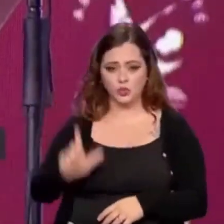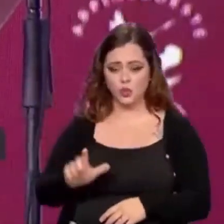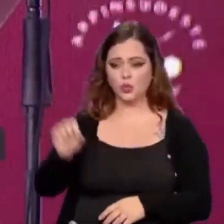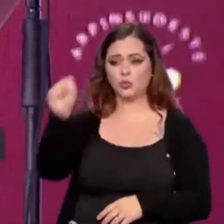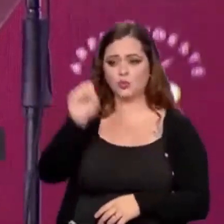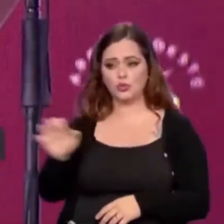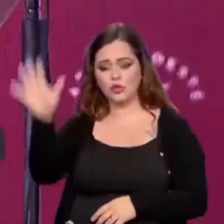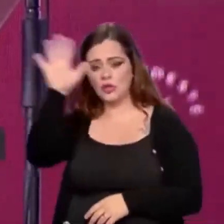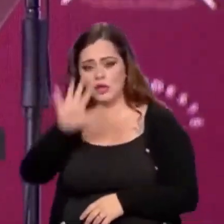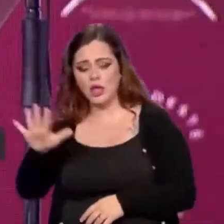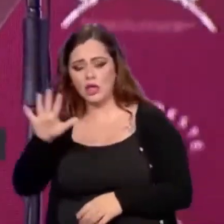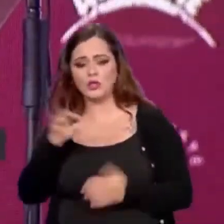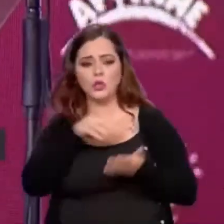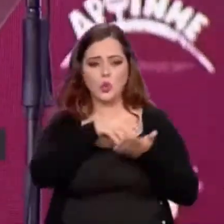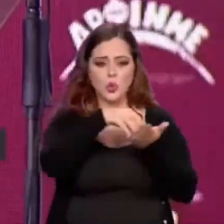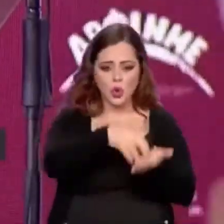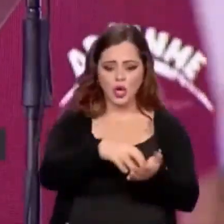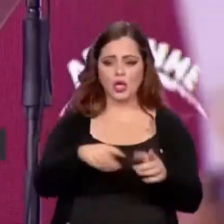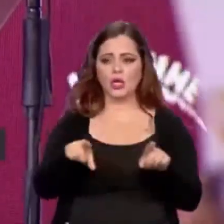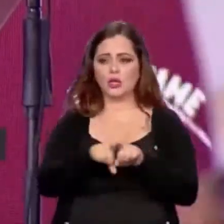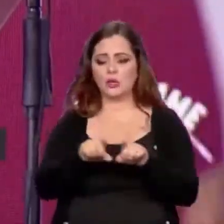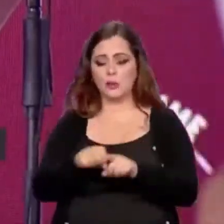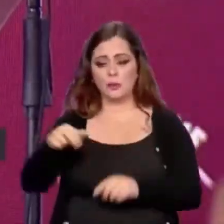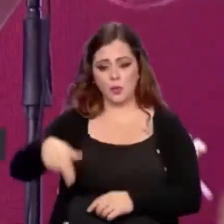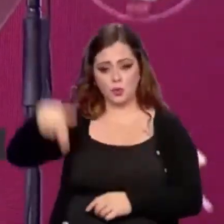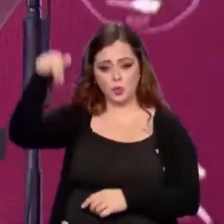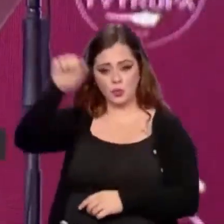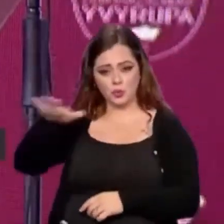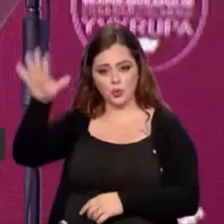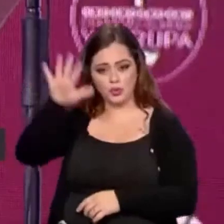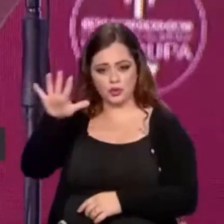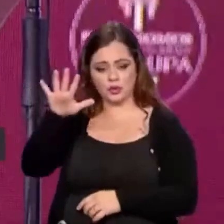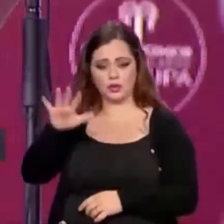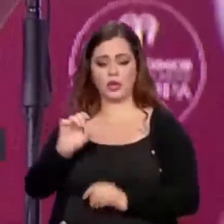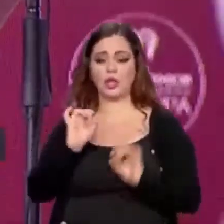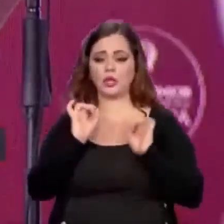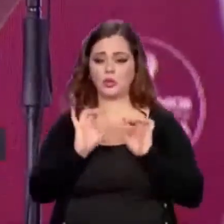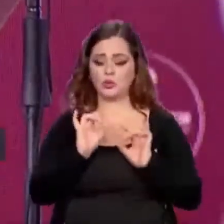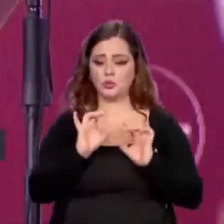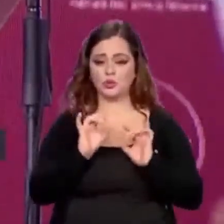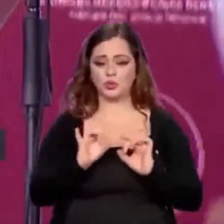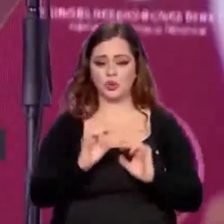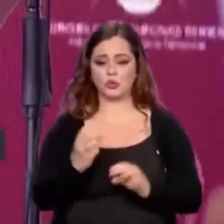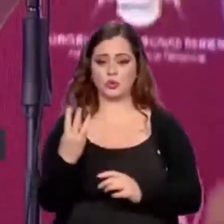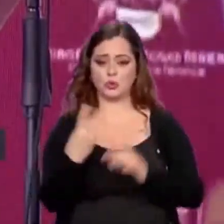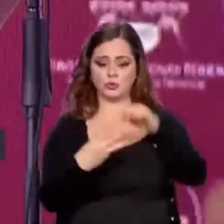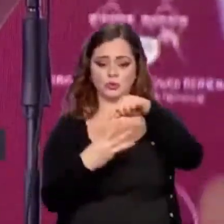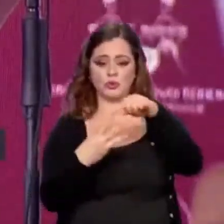Sudeste, parte do Centro-Oeste e Nordeste estão apenas nos